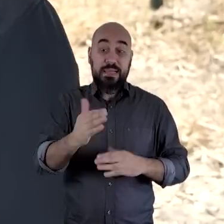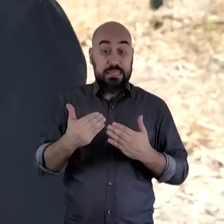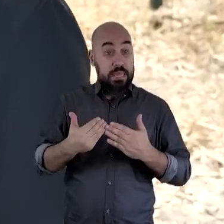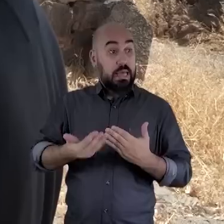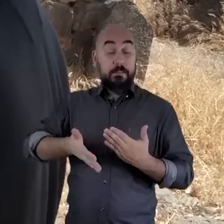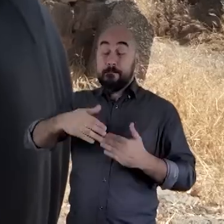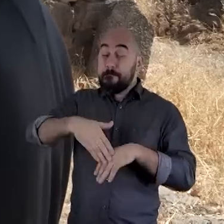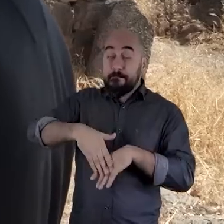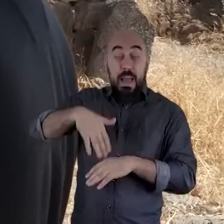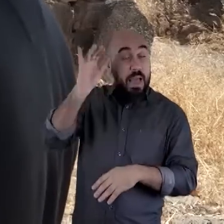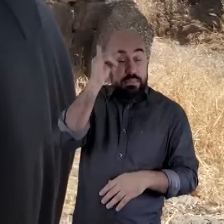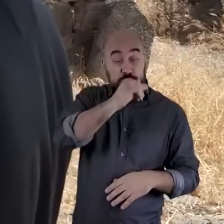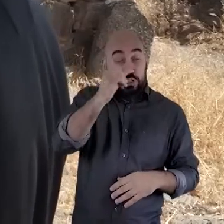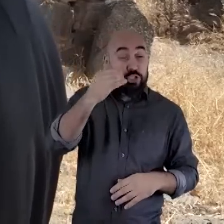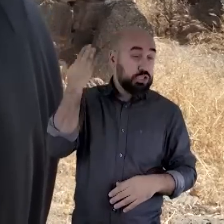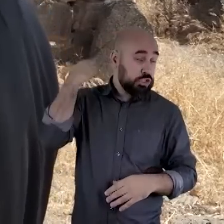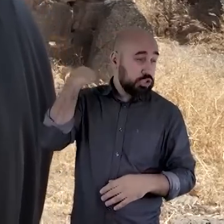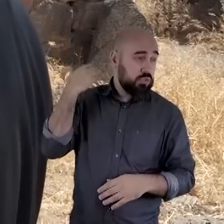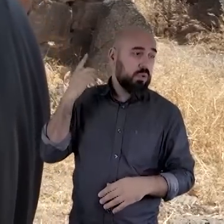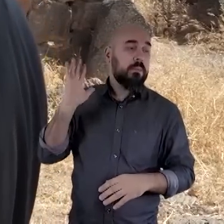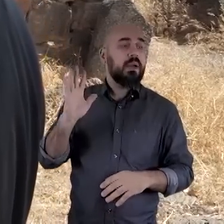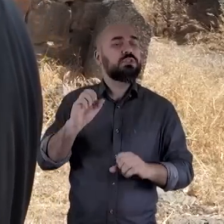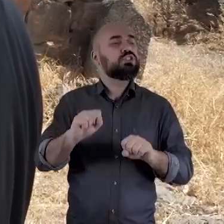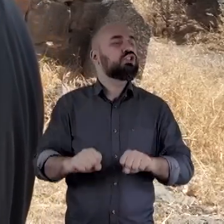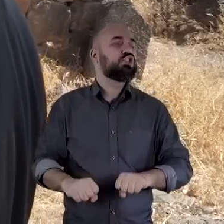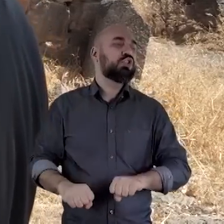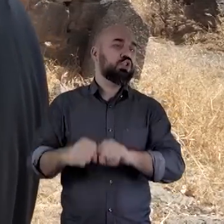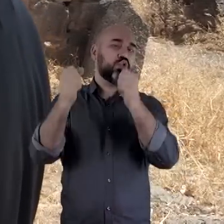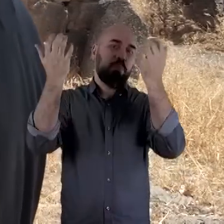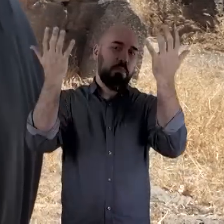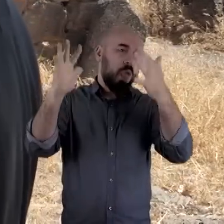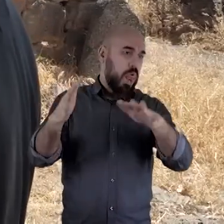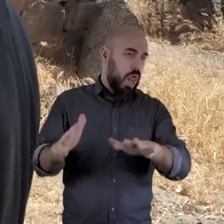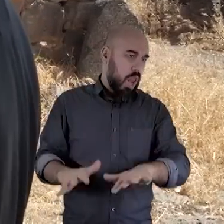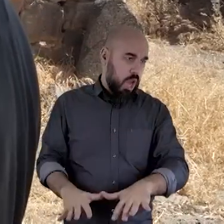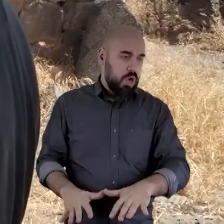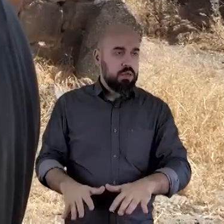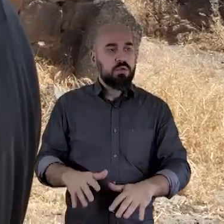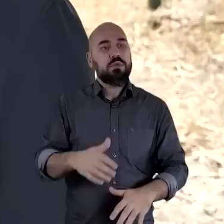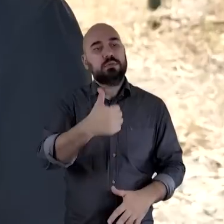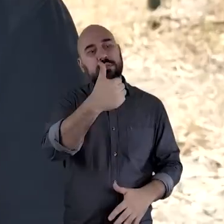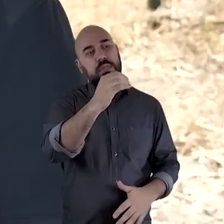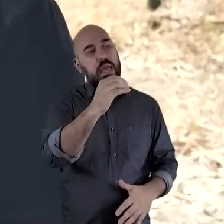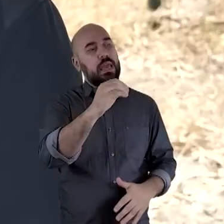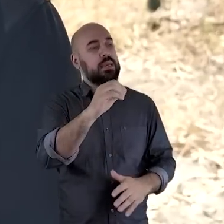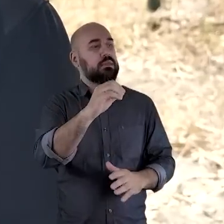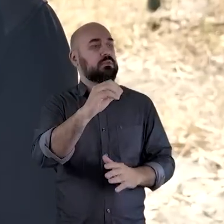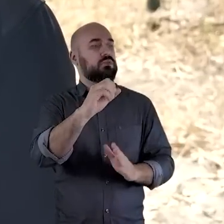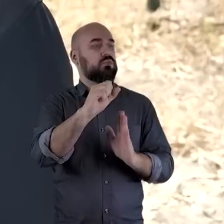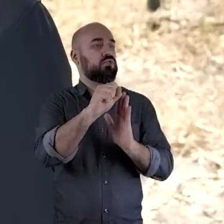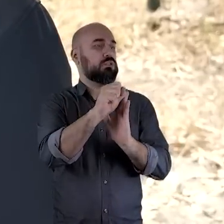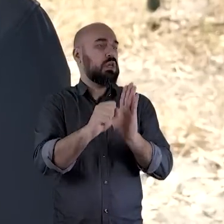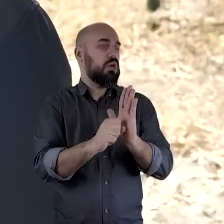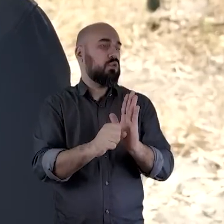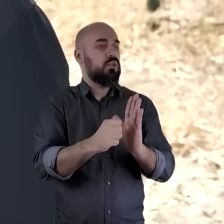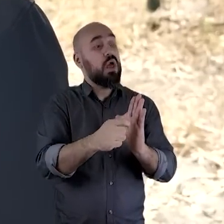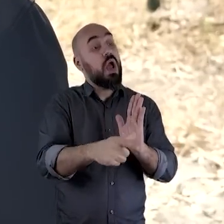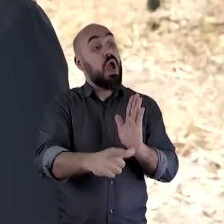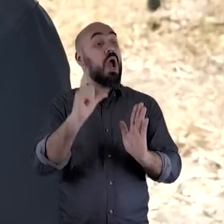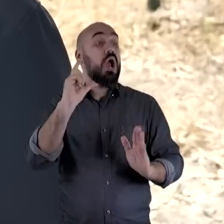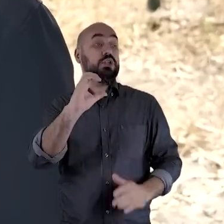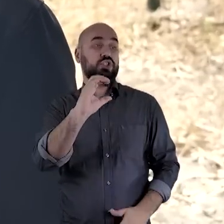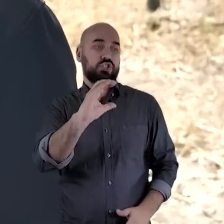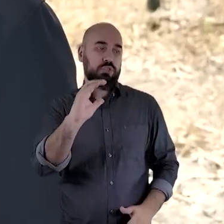de Cristo e foi destruído no 10º século antes de Cristo. Essa entrada foi construída no 9º